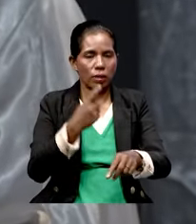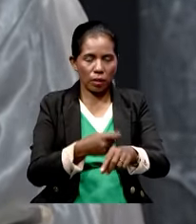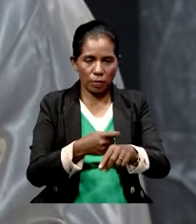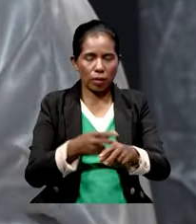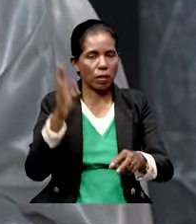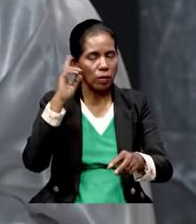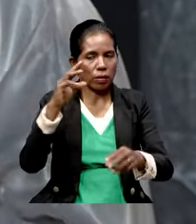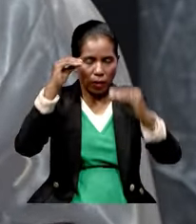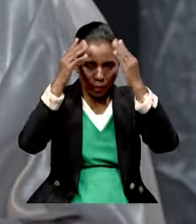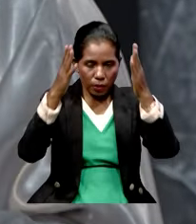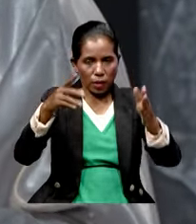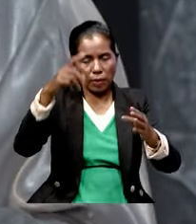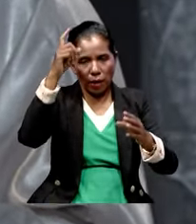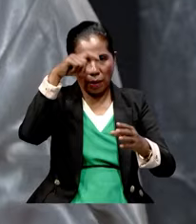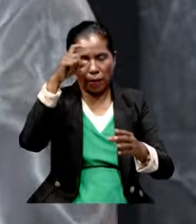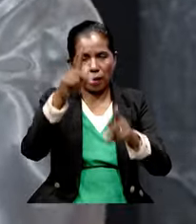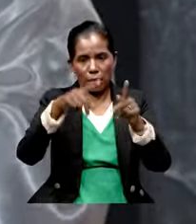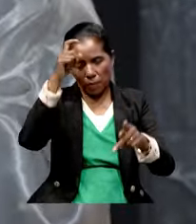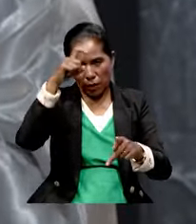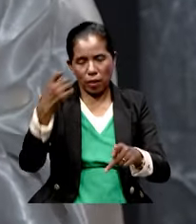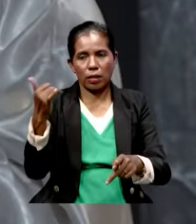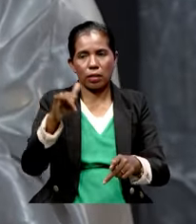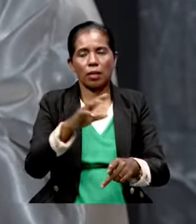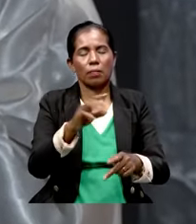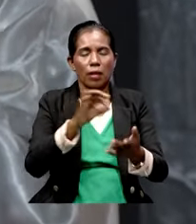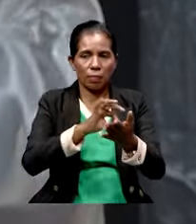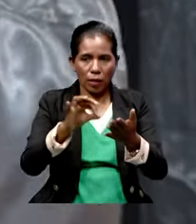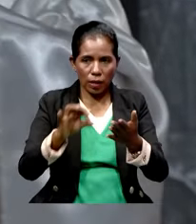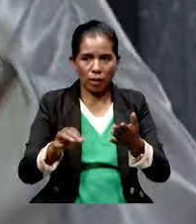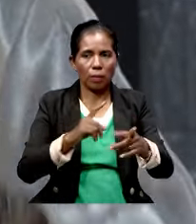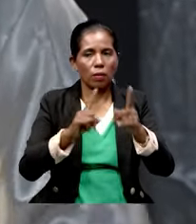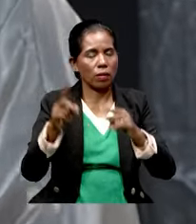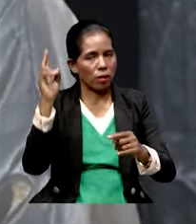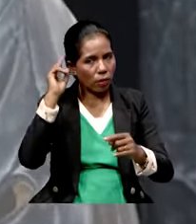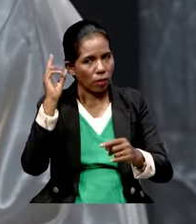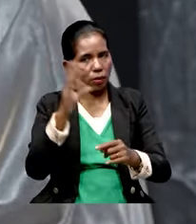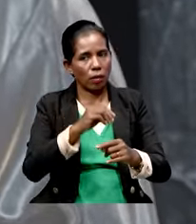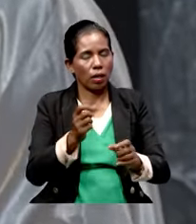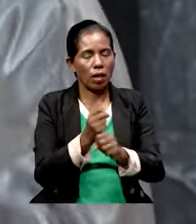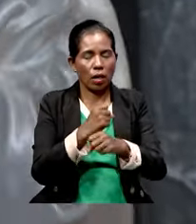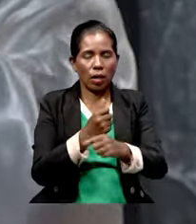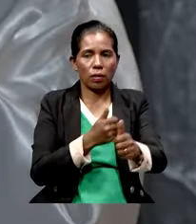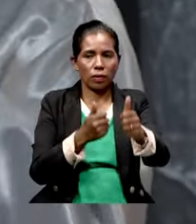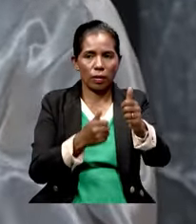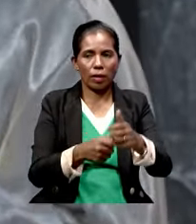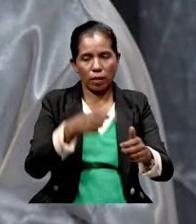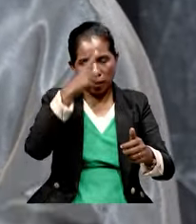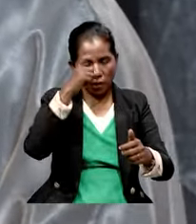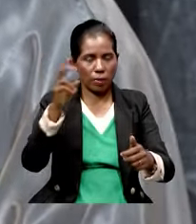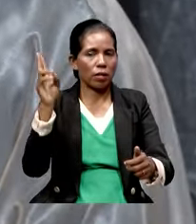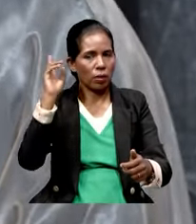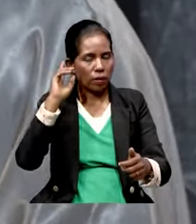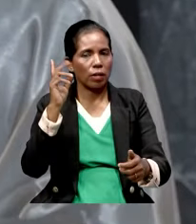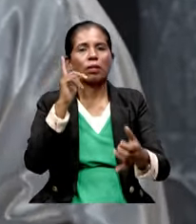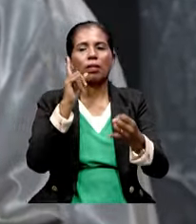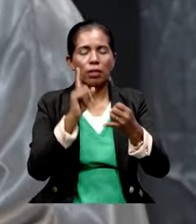sira, ema matene sira, bota bem ema hakerek, bota bem ema kulia nia rona, e depois hamin halupi. E tamba nia rona, nema ikus